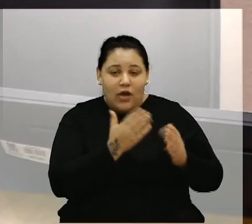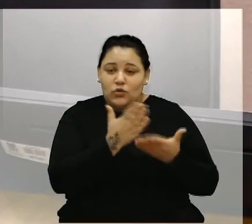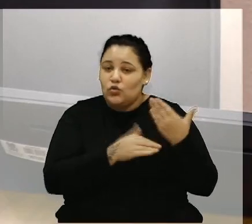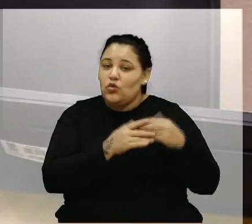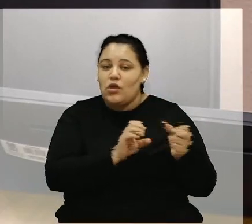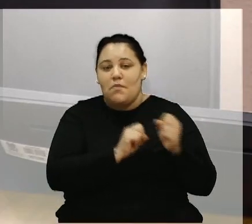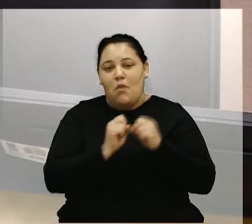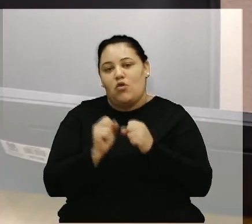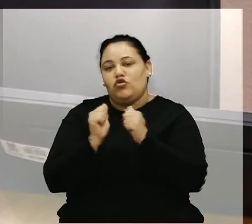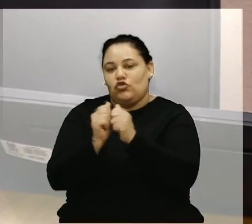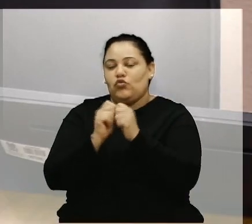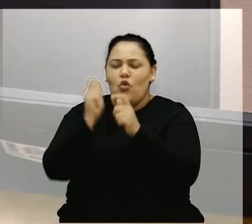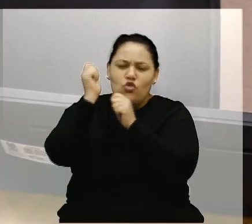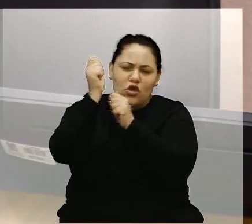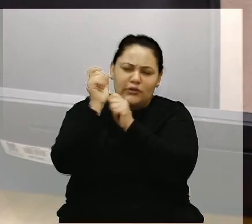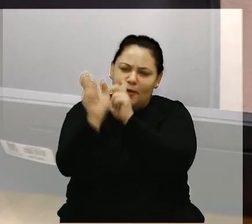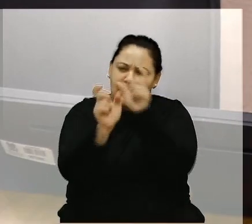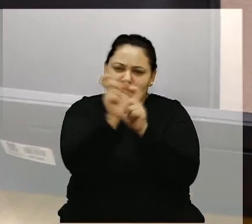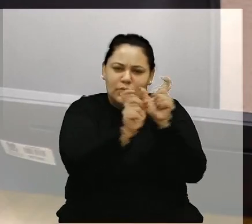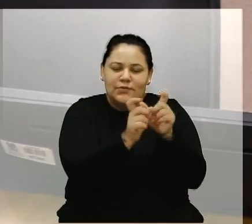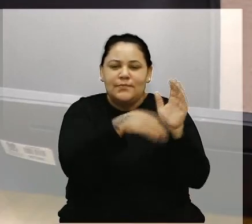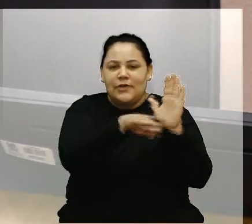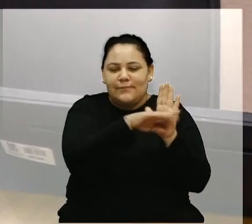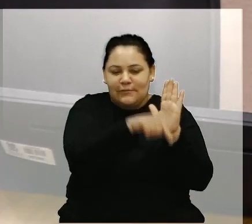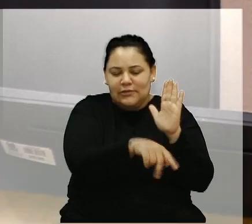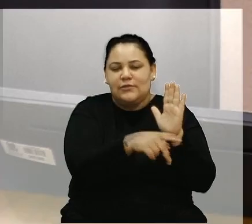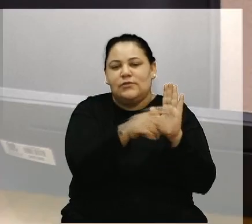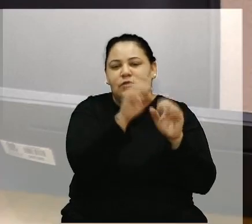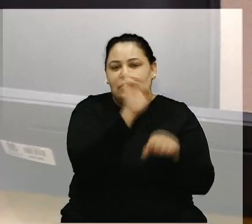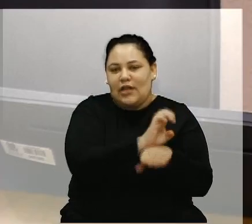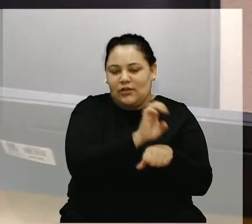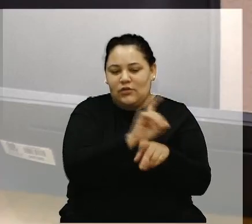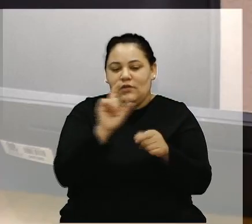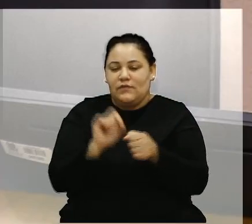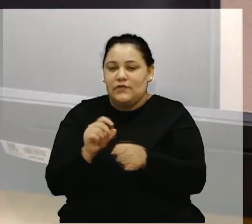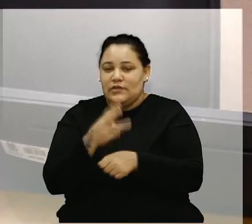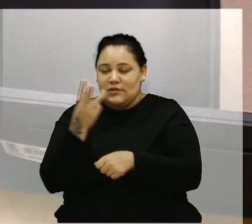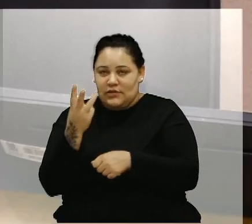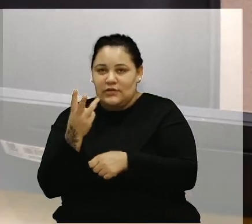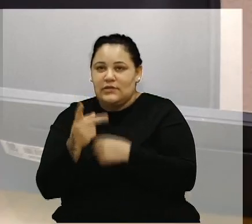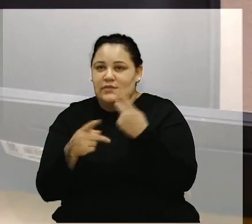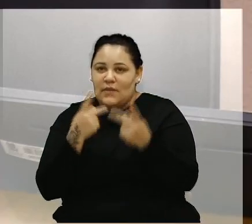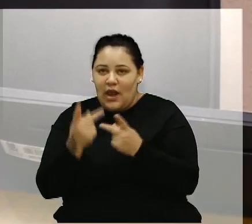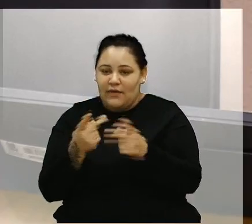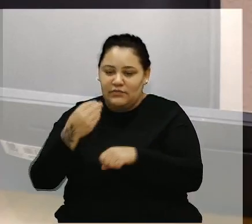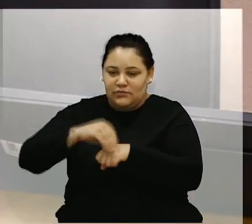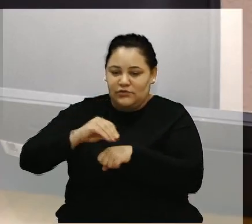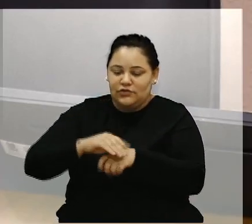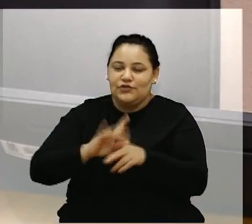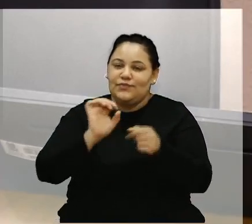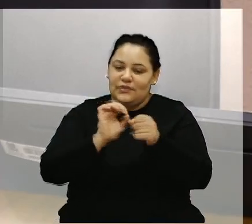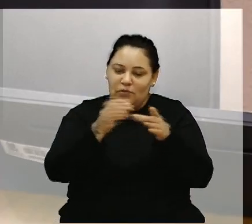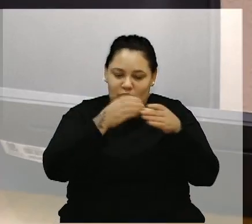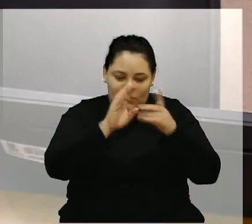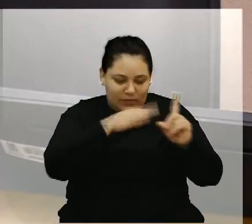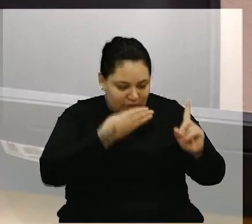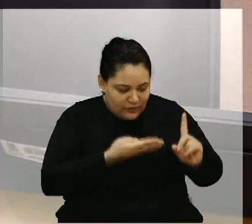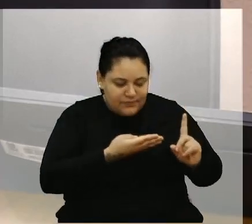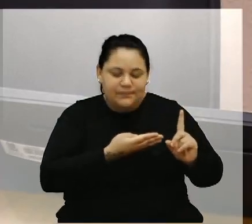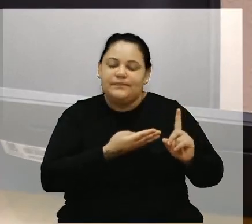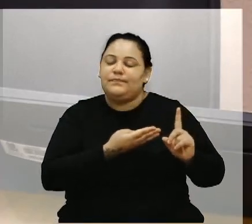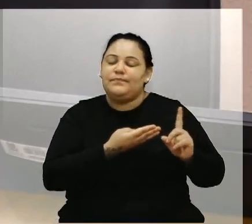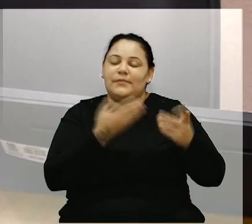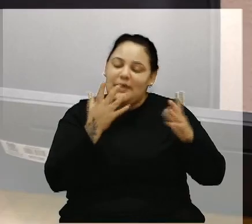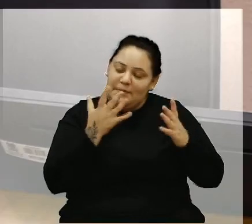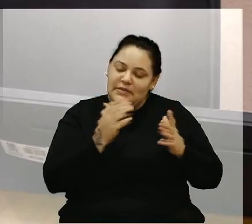dos seus torcedores, para o estado do Rio Grande do Sul. Então, fiz esses 3 votos, o vereador Lucas Dias fez um para o Atlético Mineiro, a gente sabe o quanto isso representa e